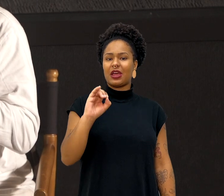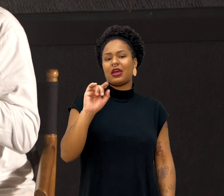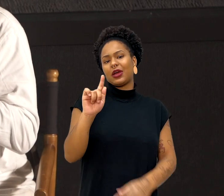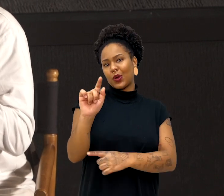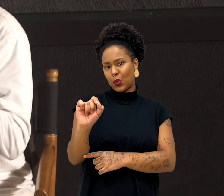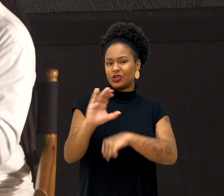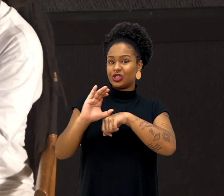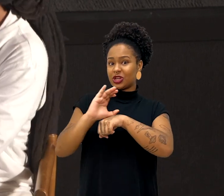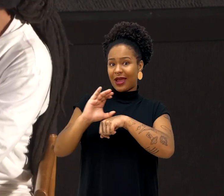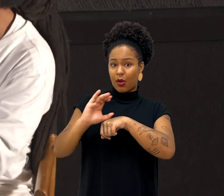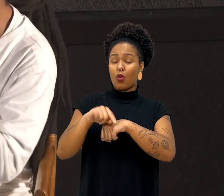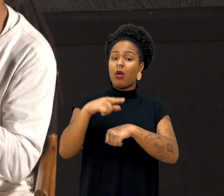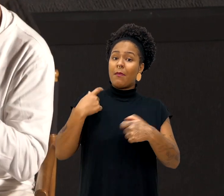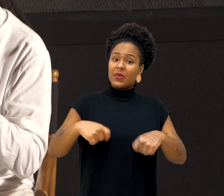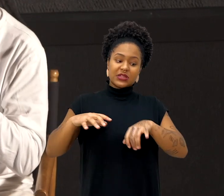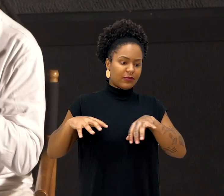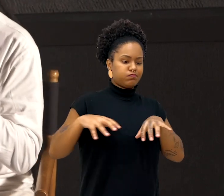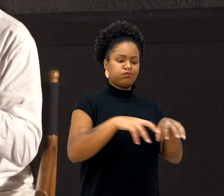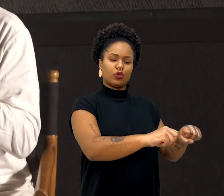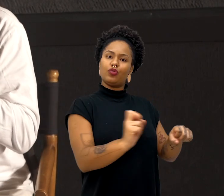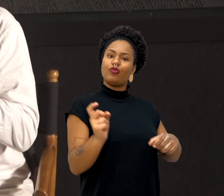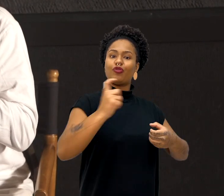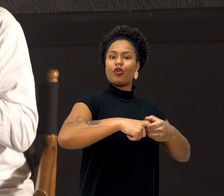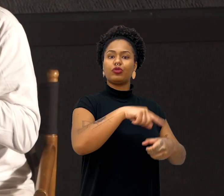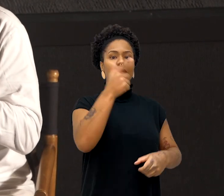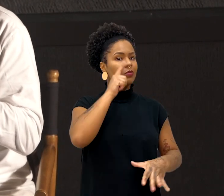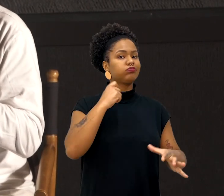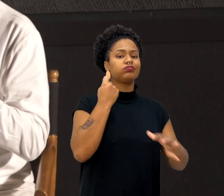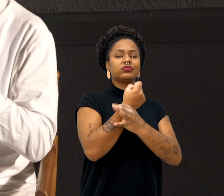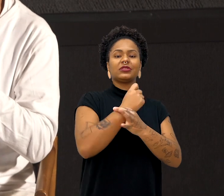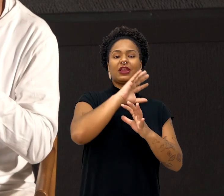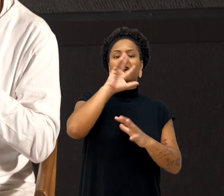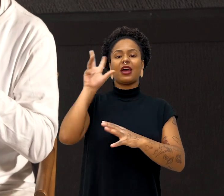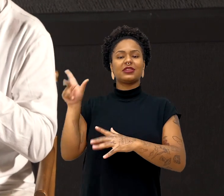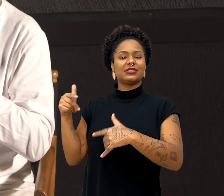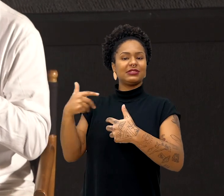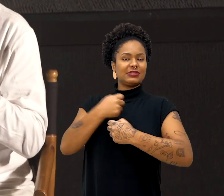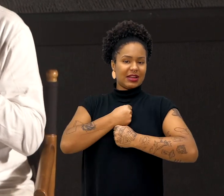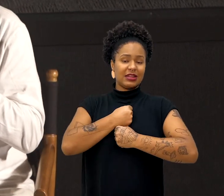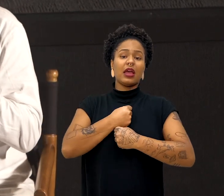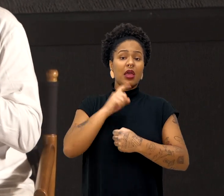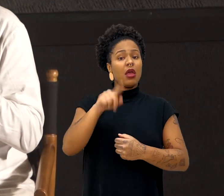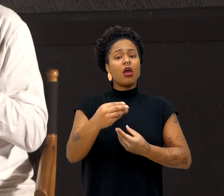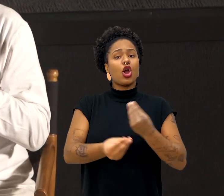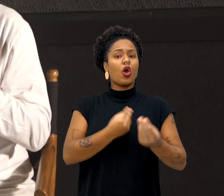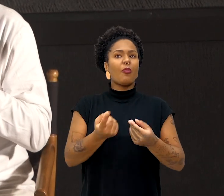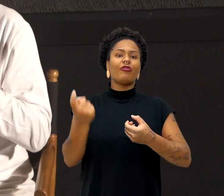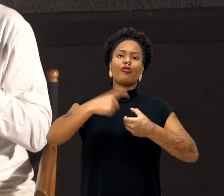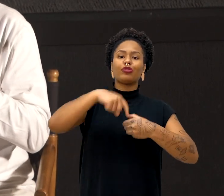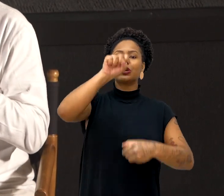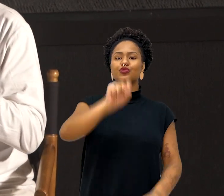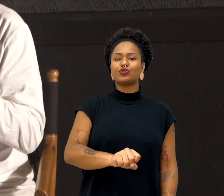de Chicago, que saíram daí e foram para Chicago, tinham que retomar para garantir sua